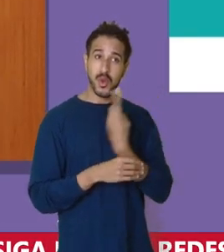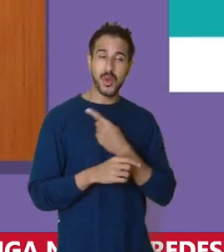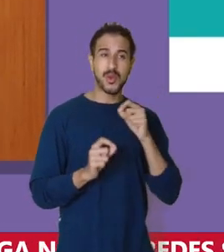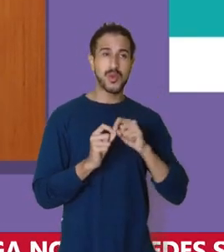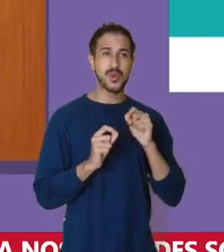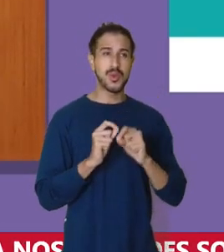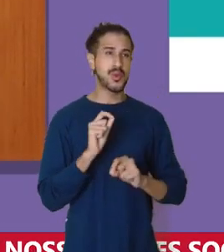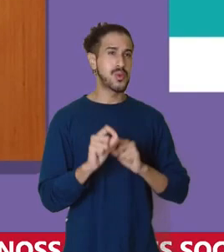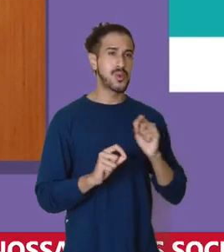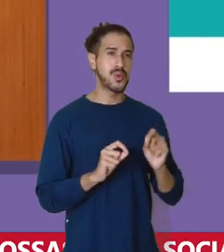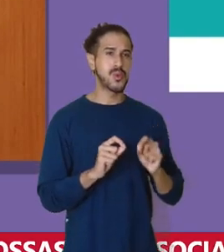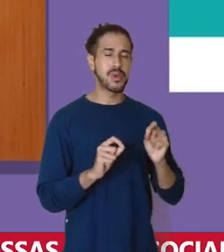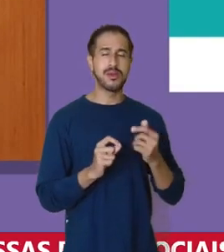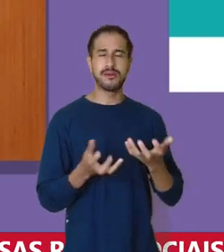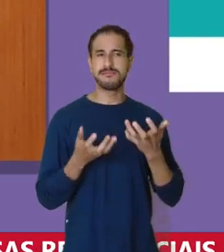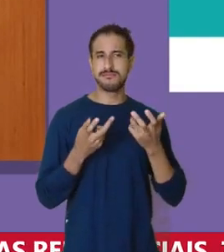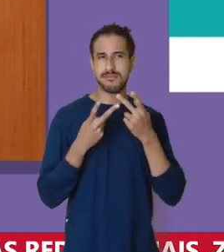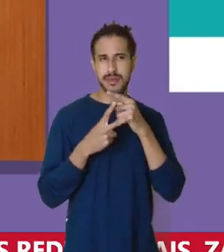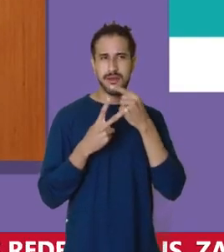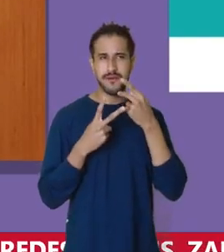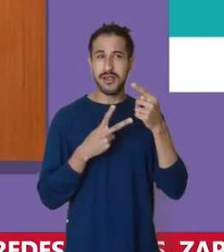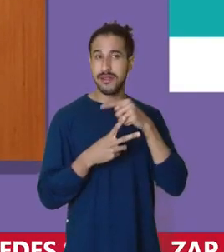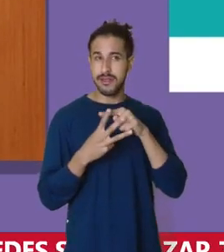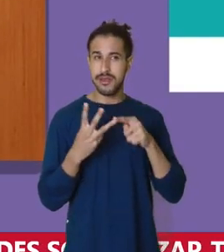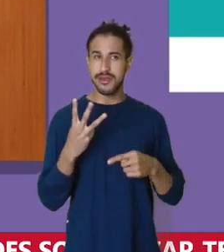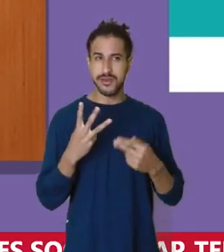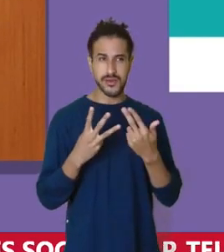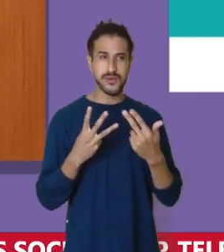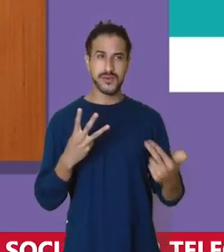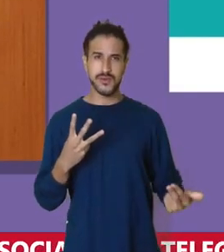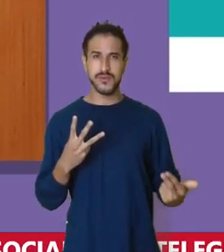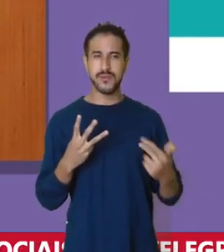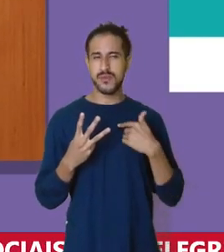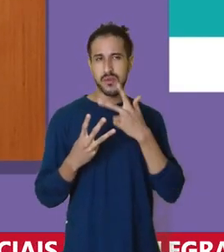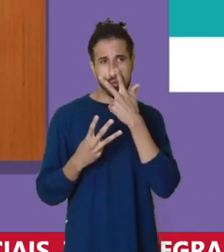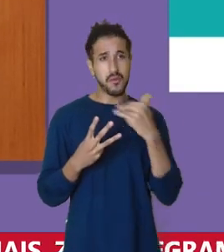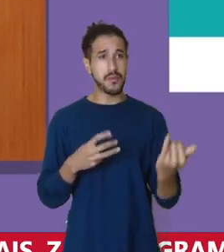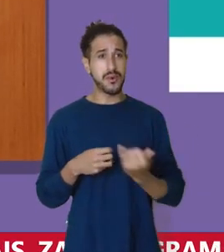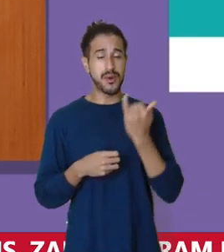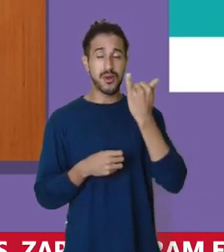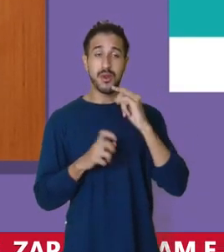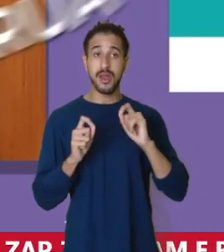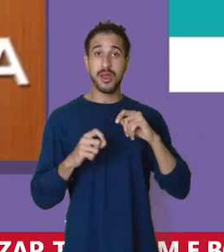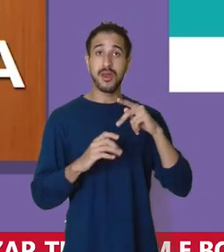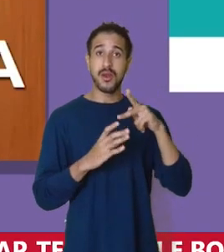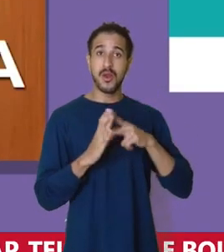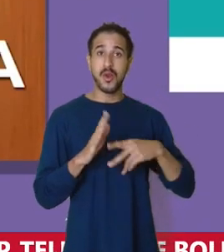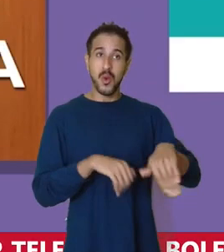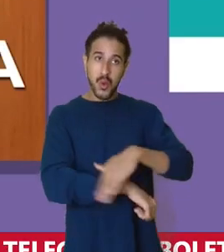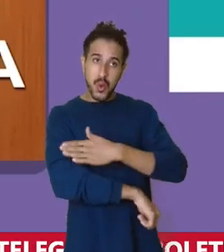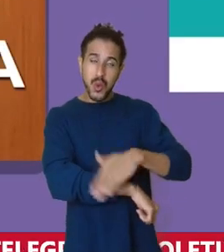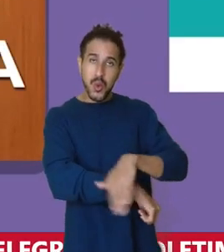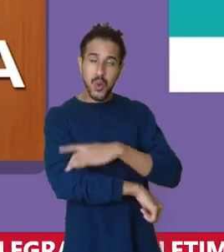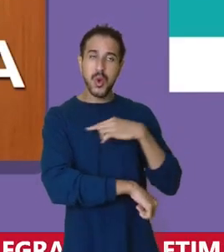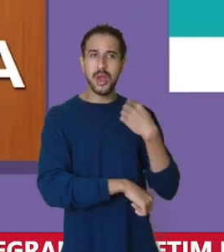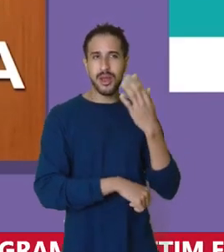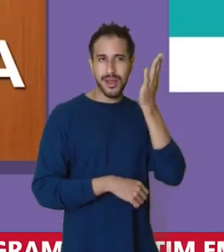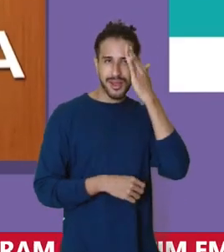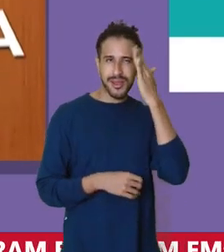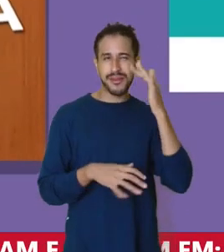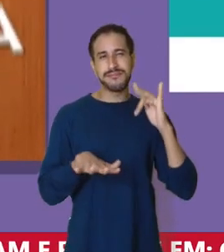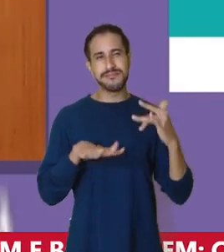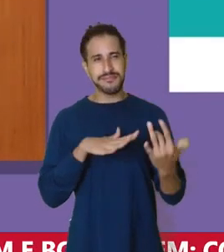fez... eu queria mencionar 3 coisas, né, que eu considerei bem importantes. As campanhas de rua, eu sei que